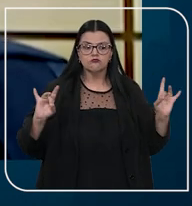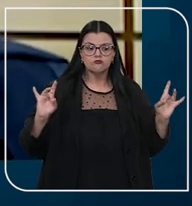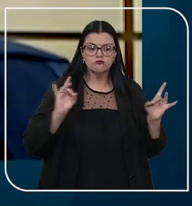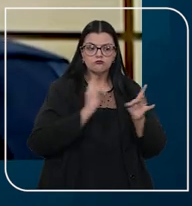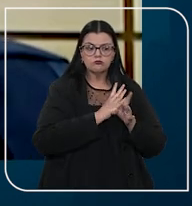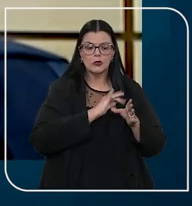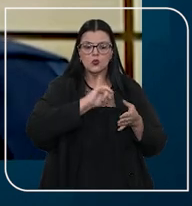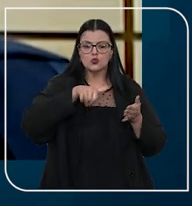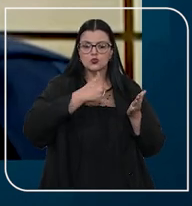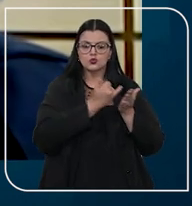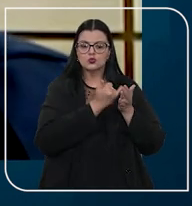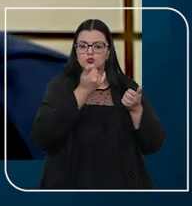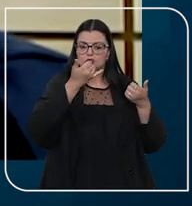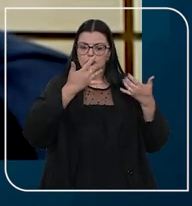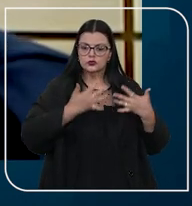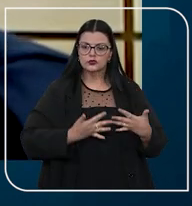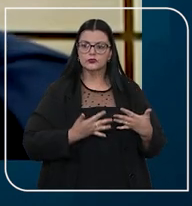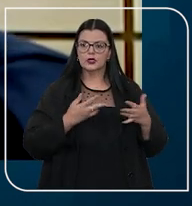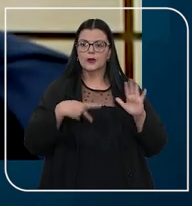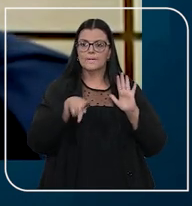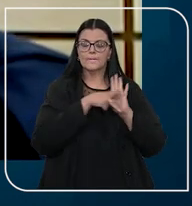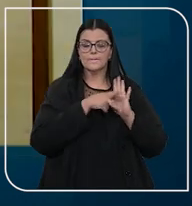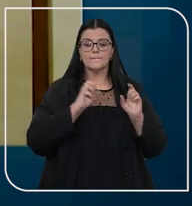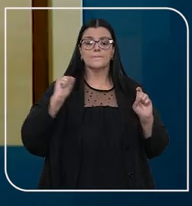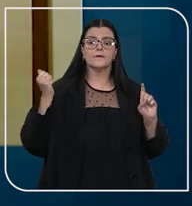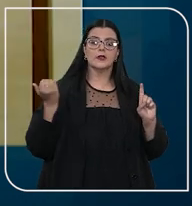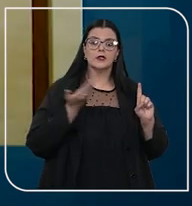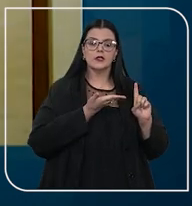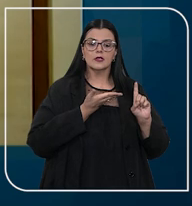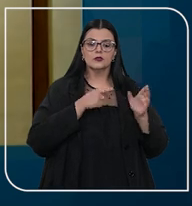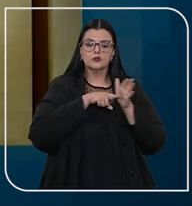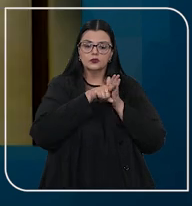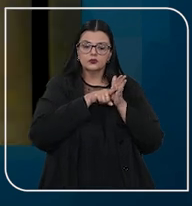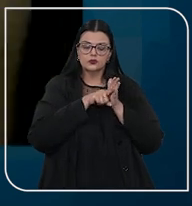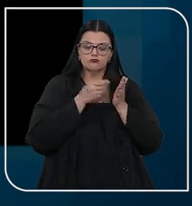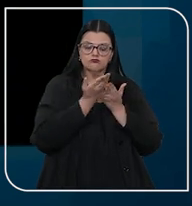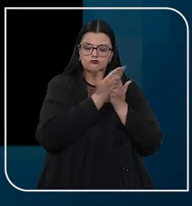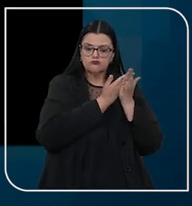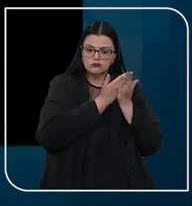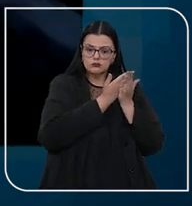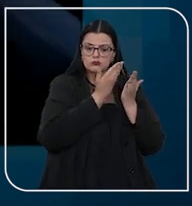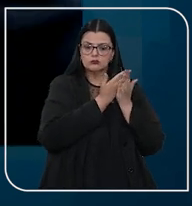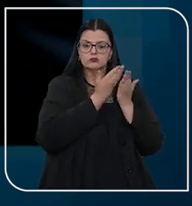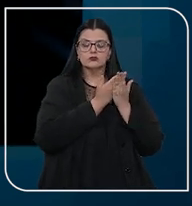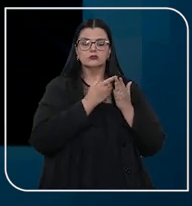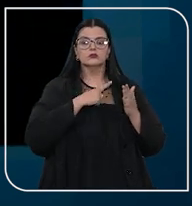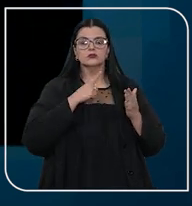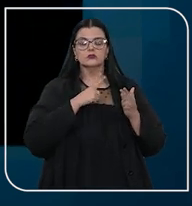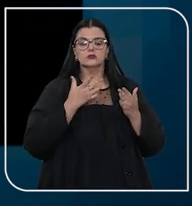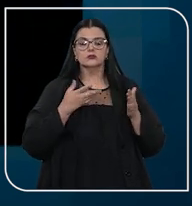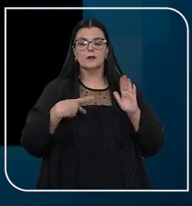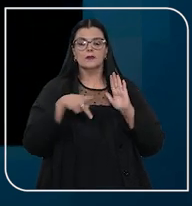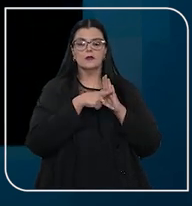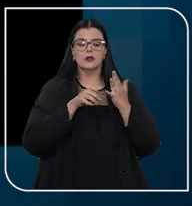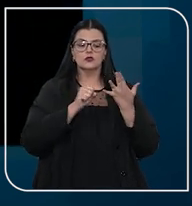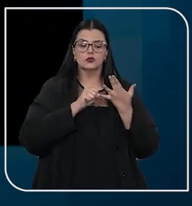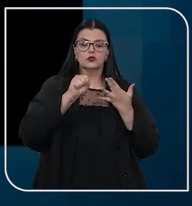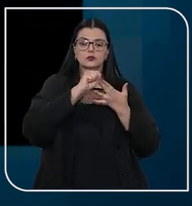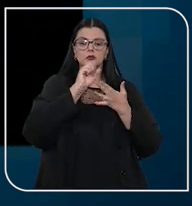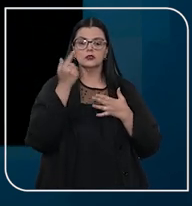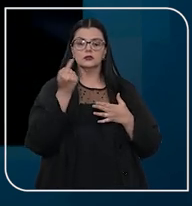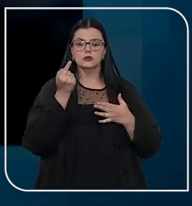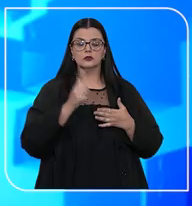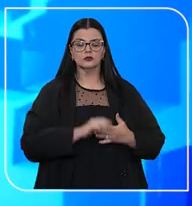elementos suficientes para justificar a condenação do réu, seria necessário reexaminar fatos e provas, medida vedada pela